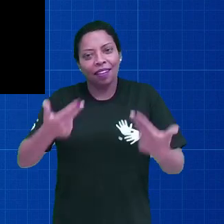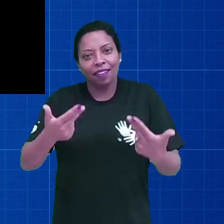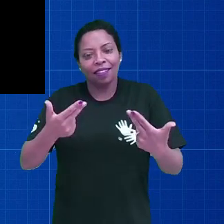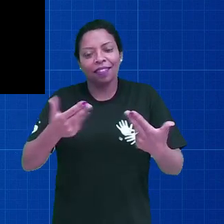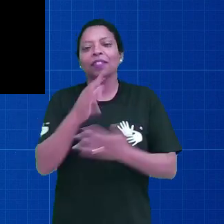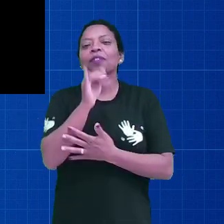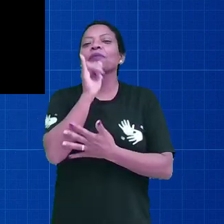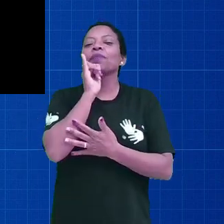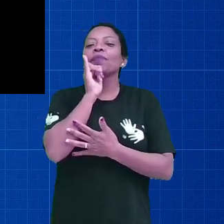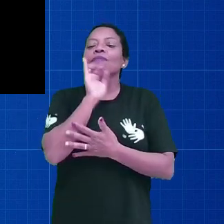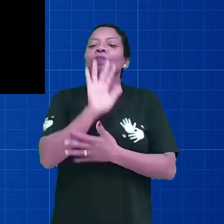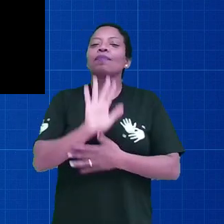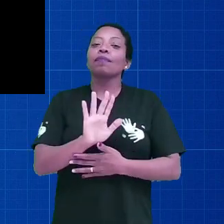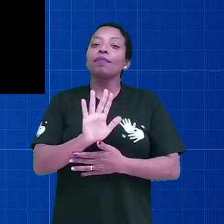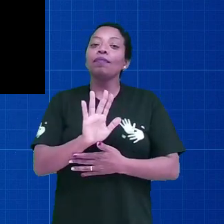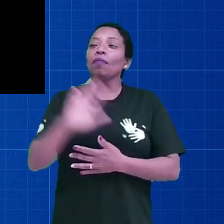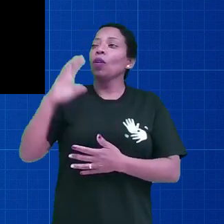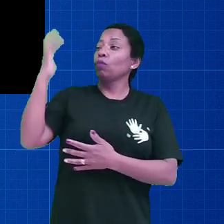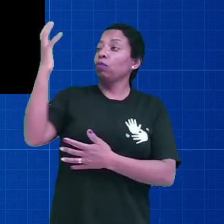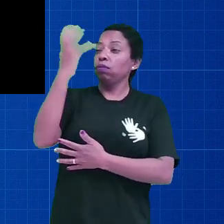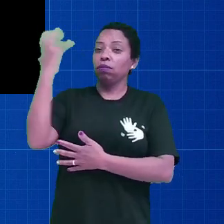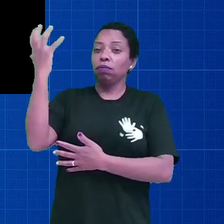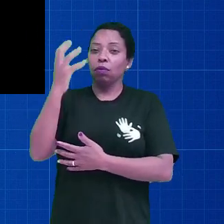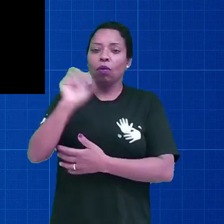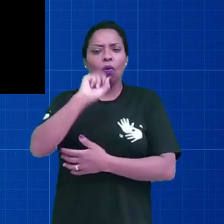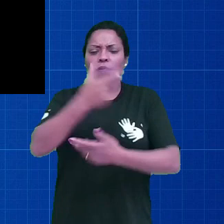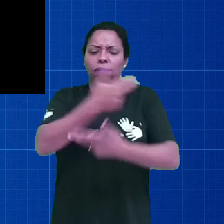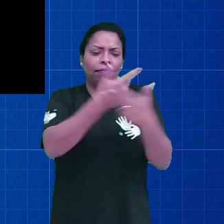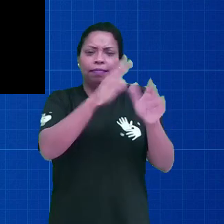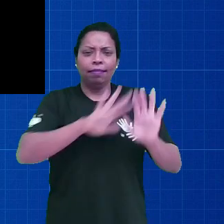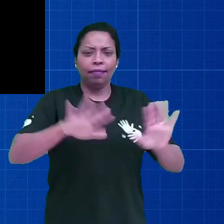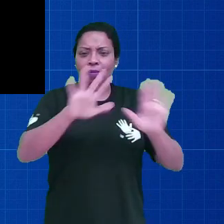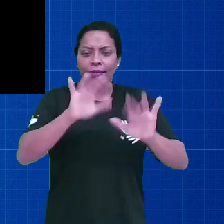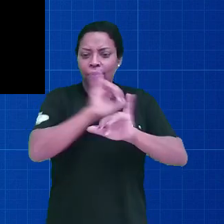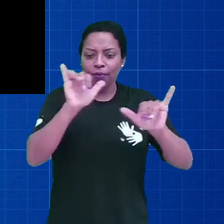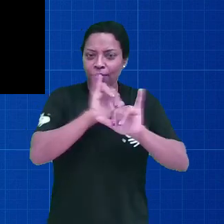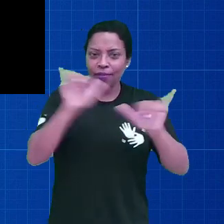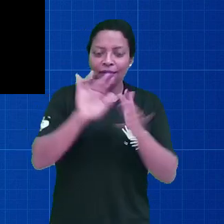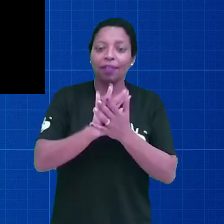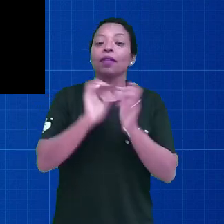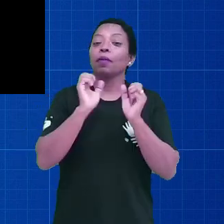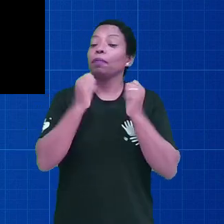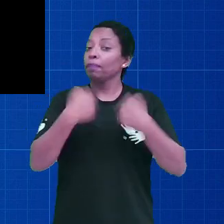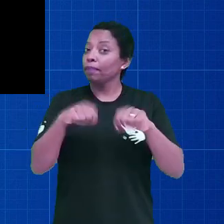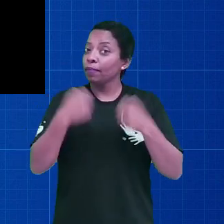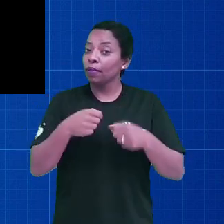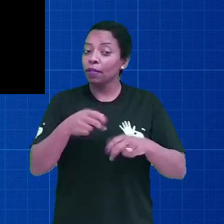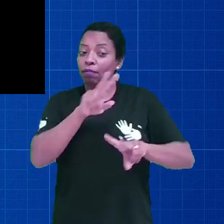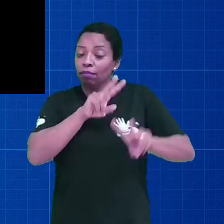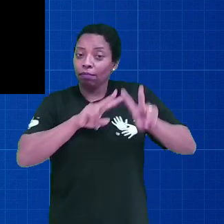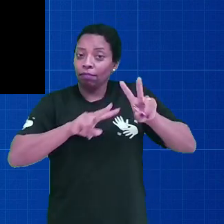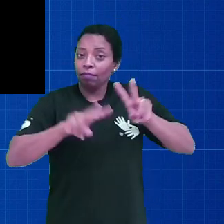somente na questão climatológica, nós temos esse viés muito